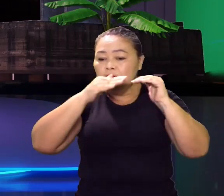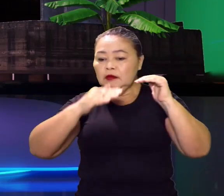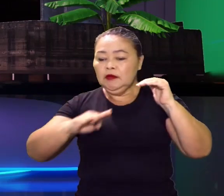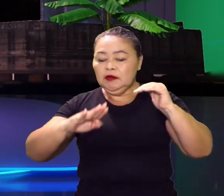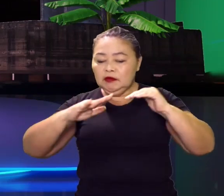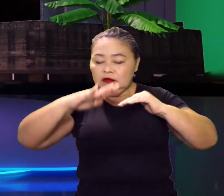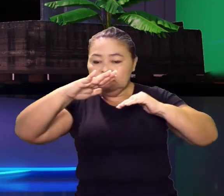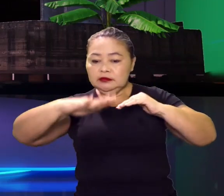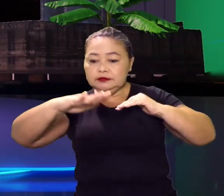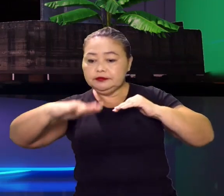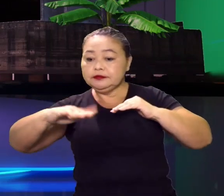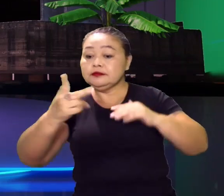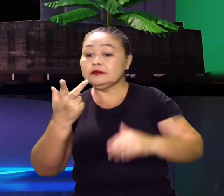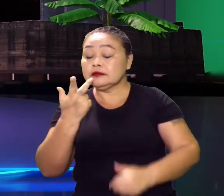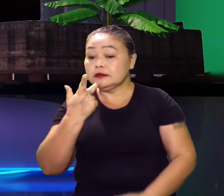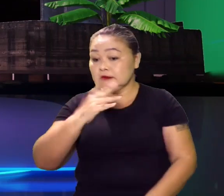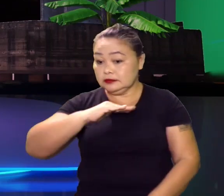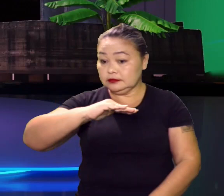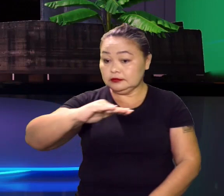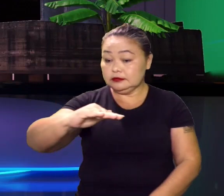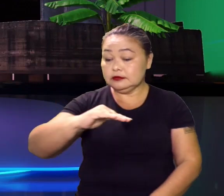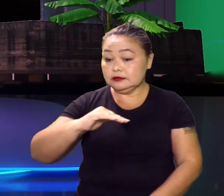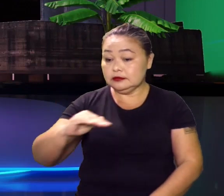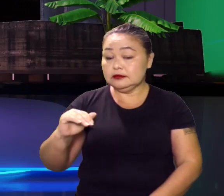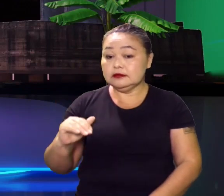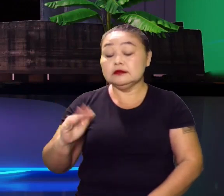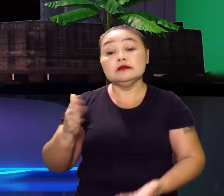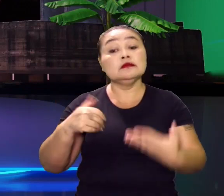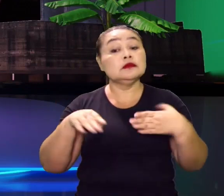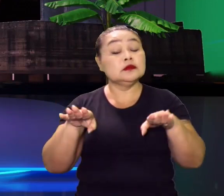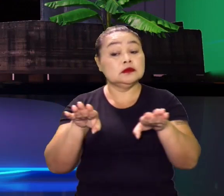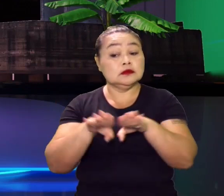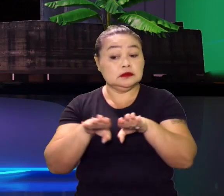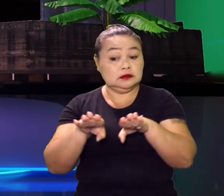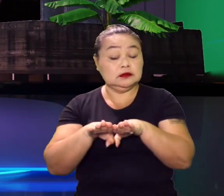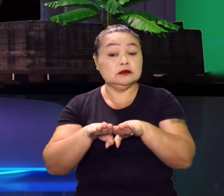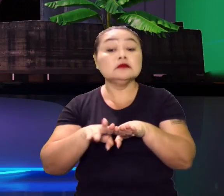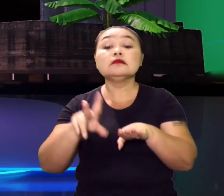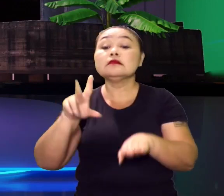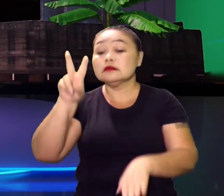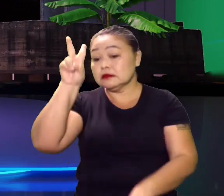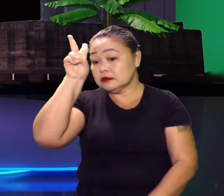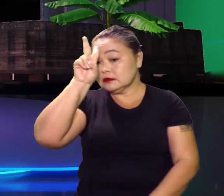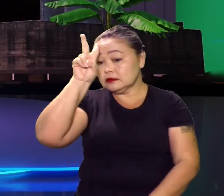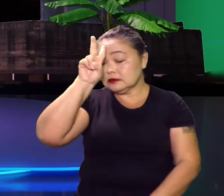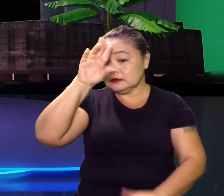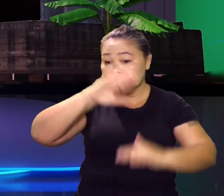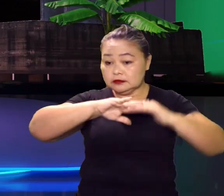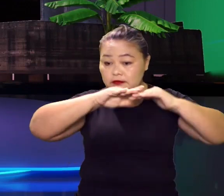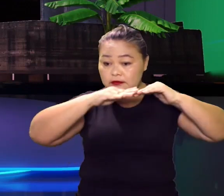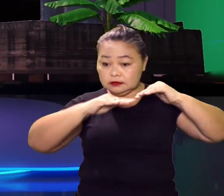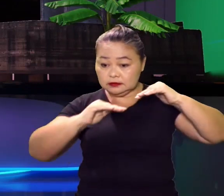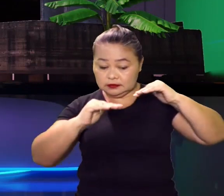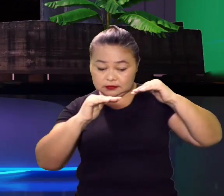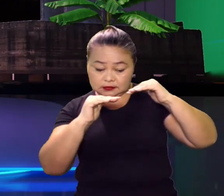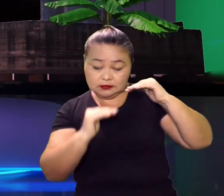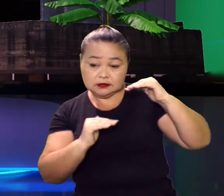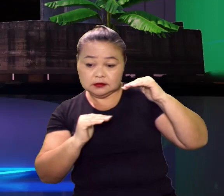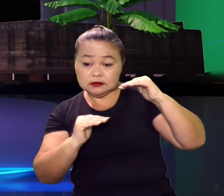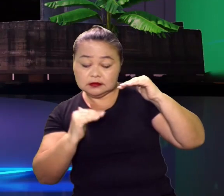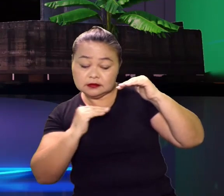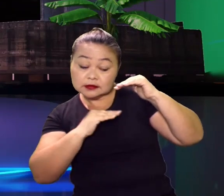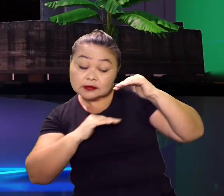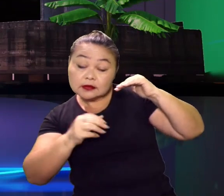sedimentar. E quando a gente fala de bacia sedimentar, também a gente tem que lembrar que abaixo de nós temos